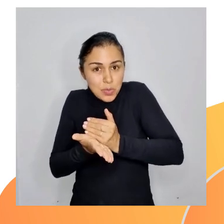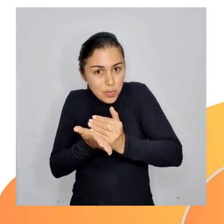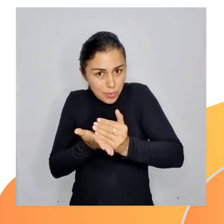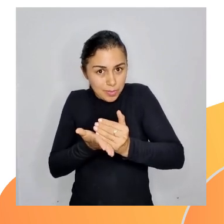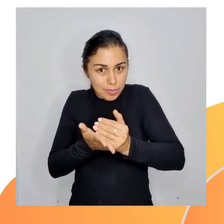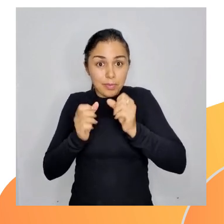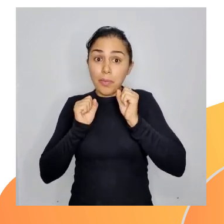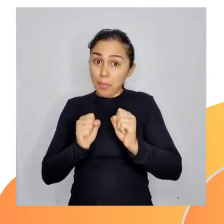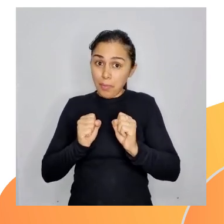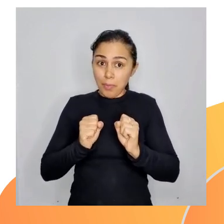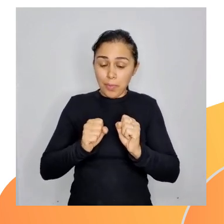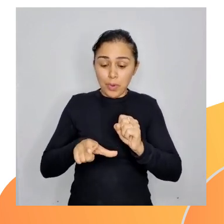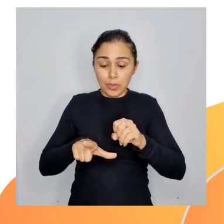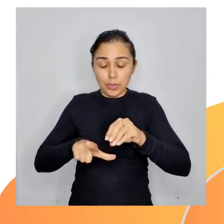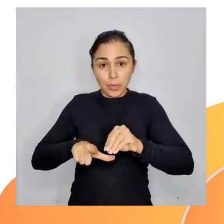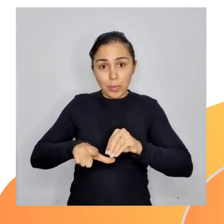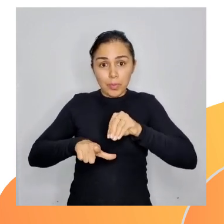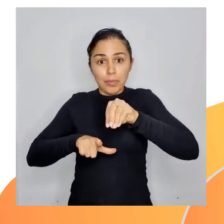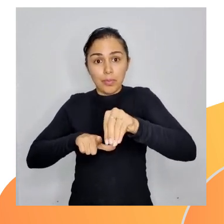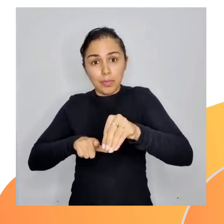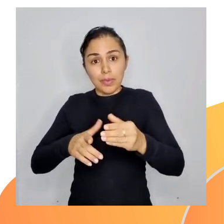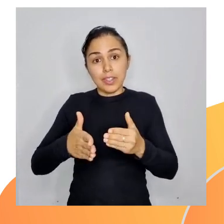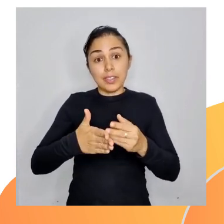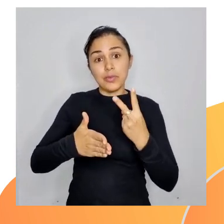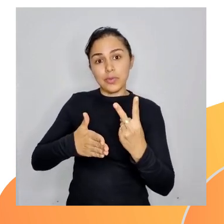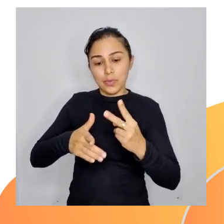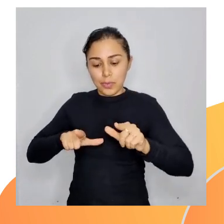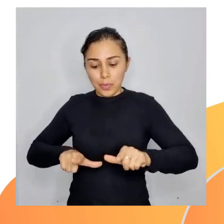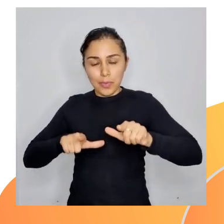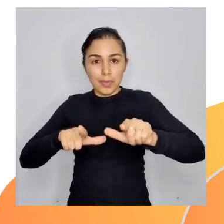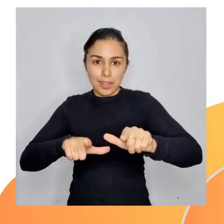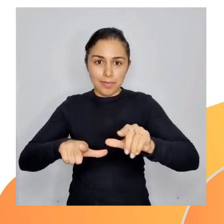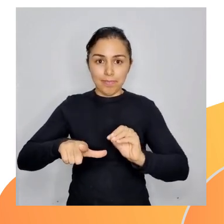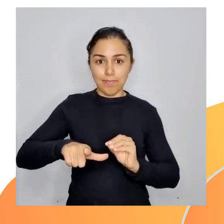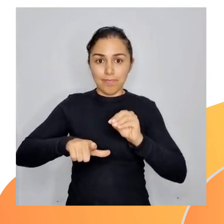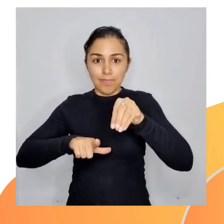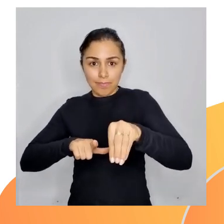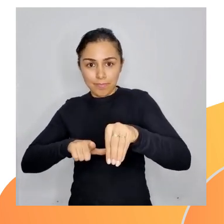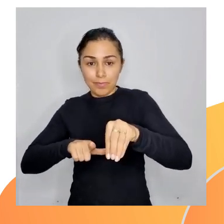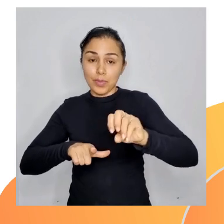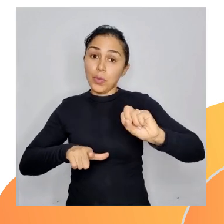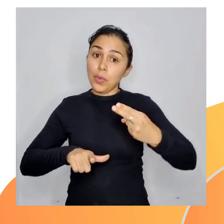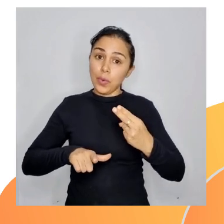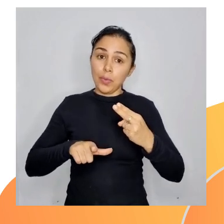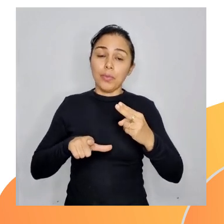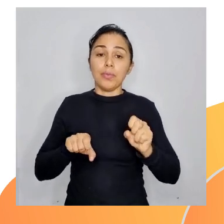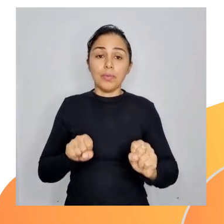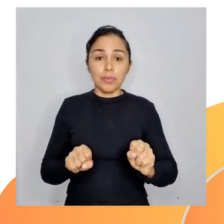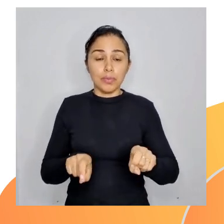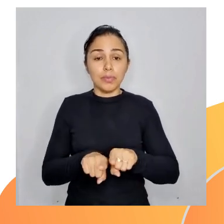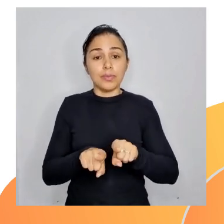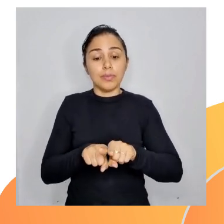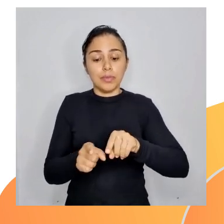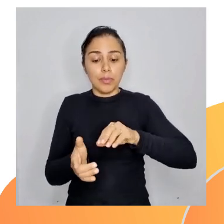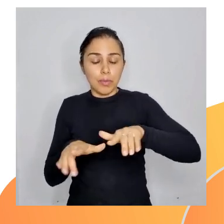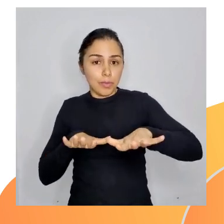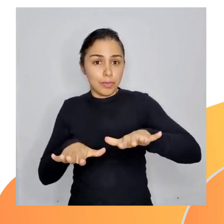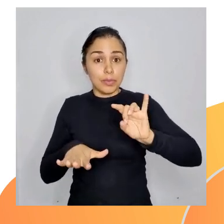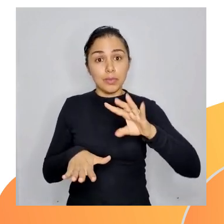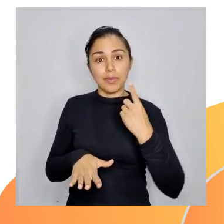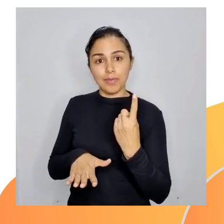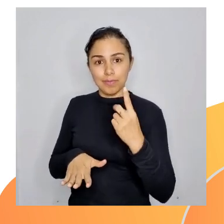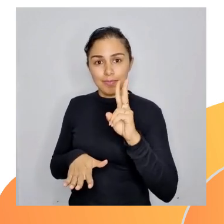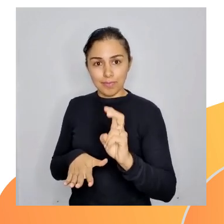pode avançar até 2 casas à frente. E eu também posso ter a opção de movimentar ele apenas